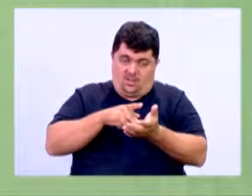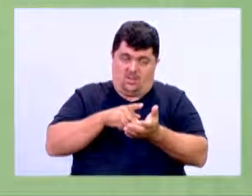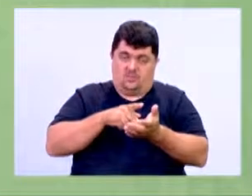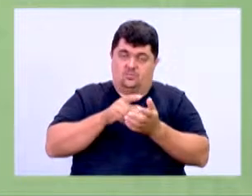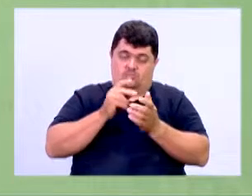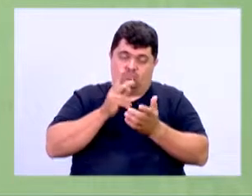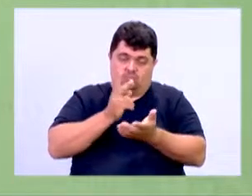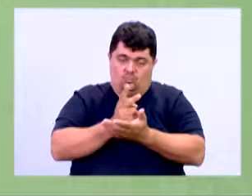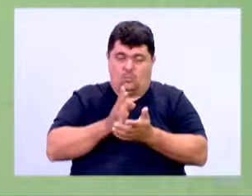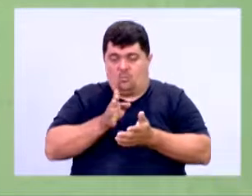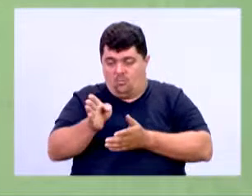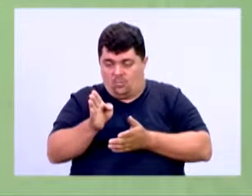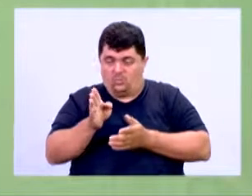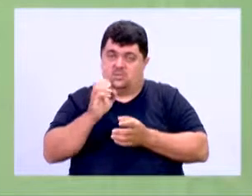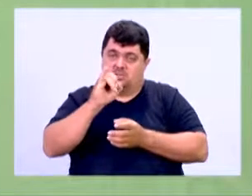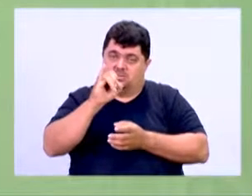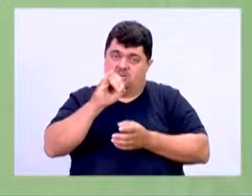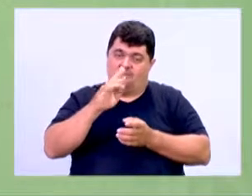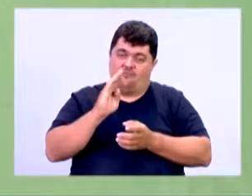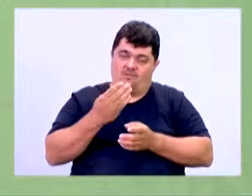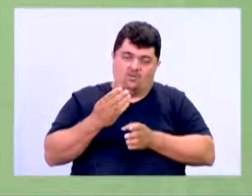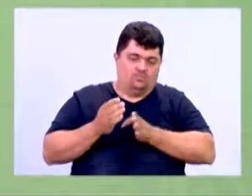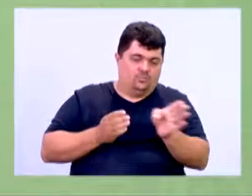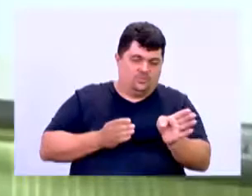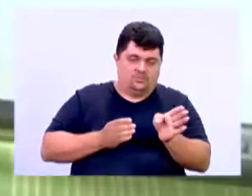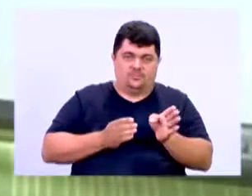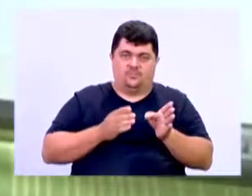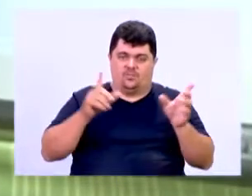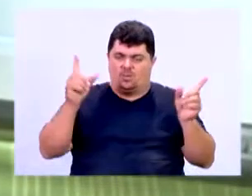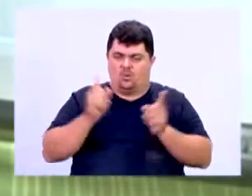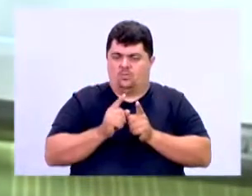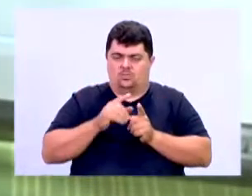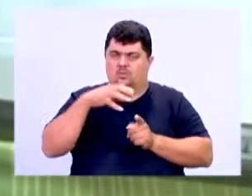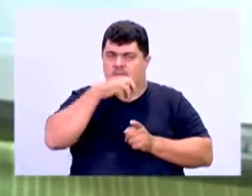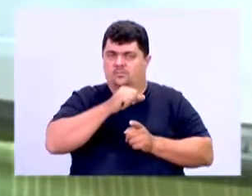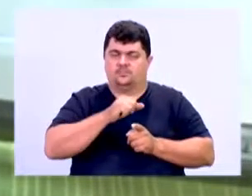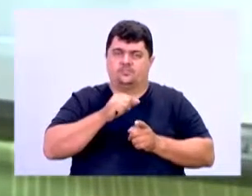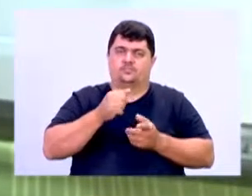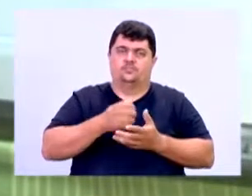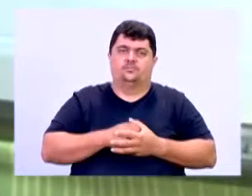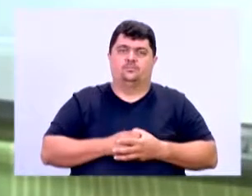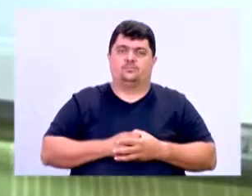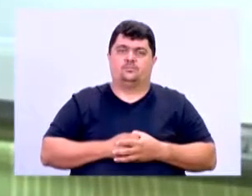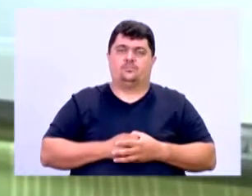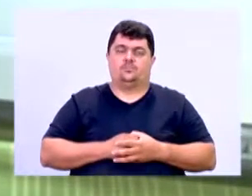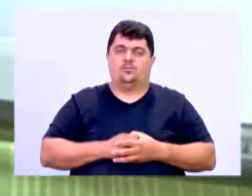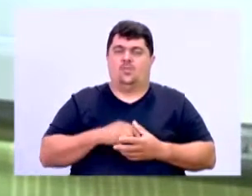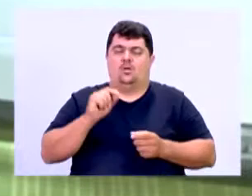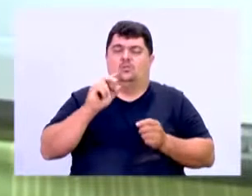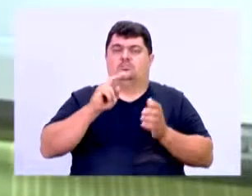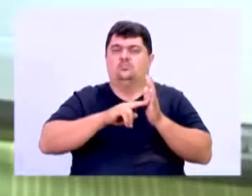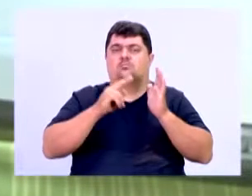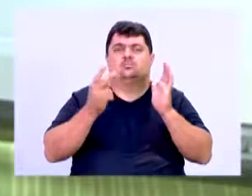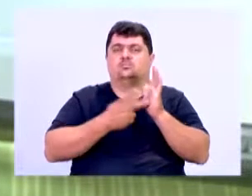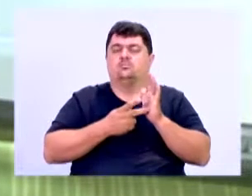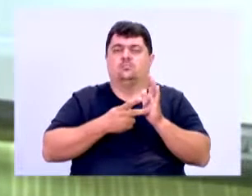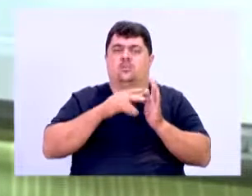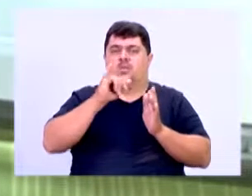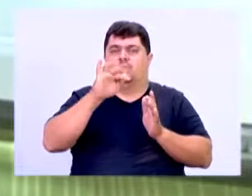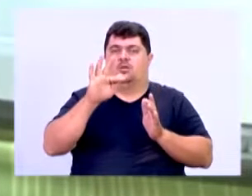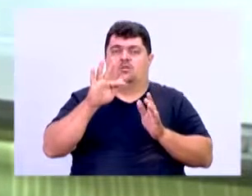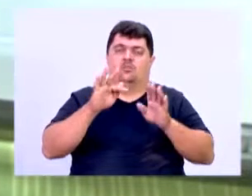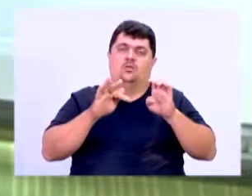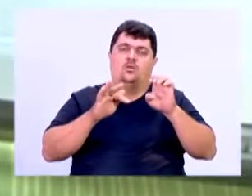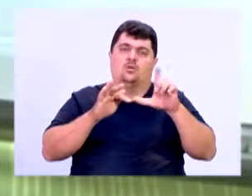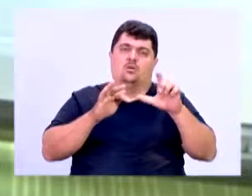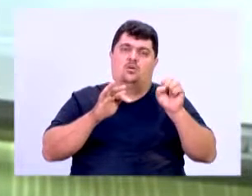Se, então, se não. Então, um exemplo para resumir, vocês entenderem de maneira bem simples o que significa um if ou else.